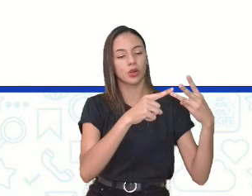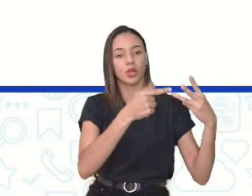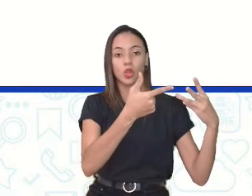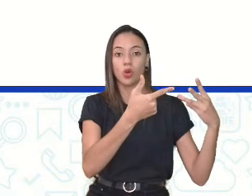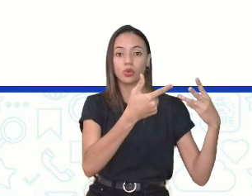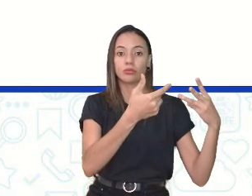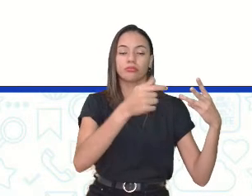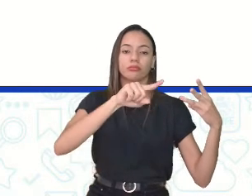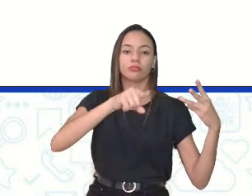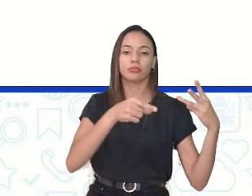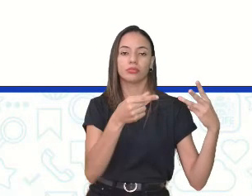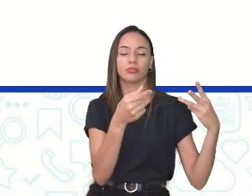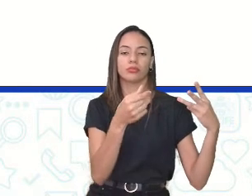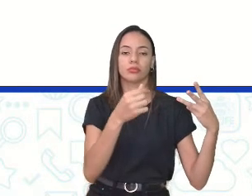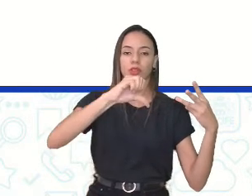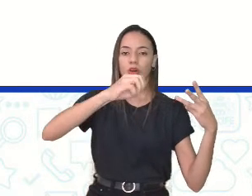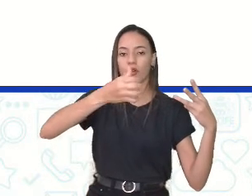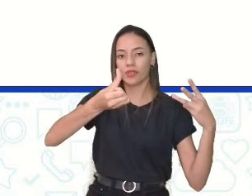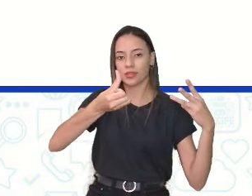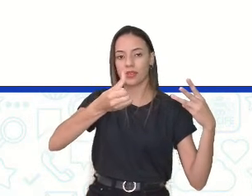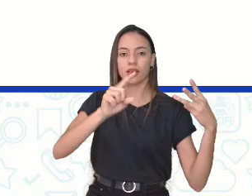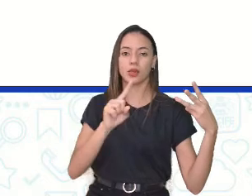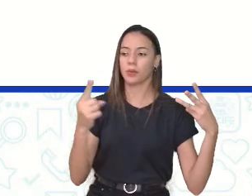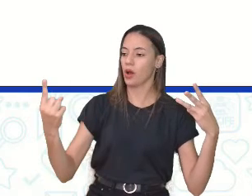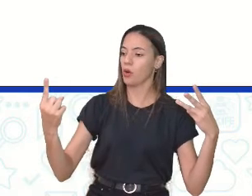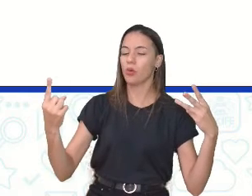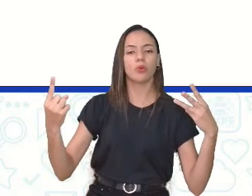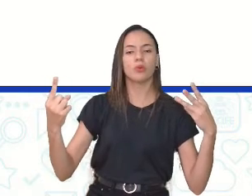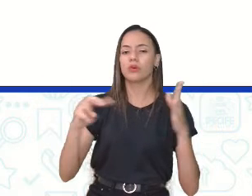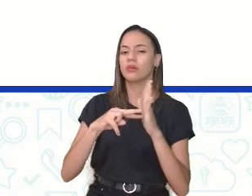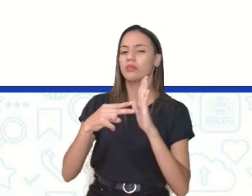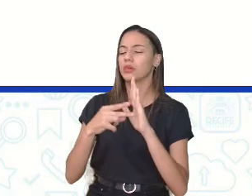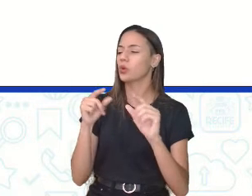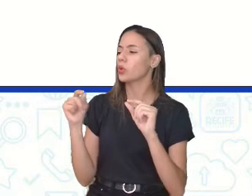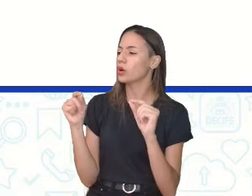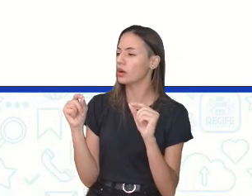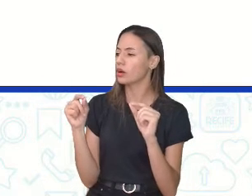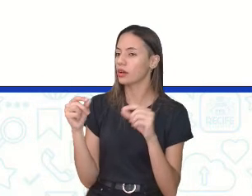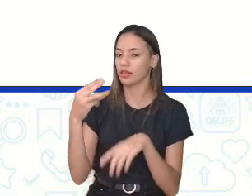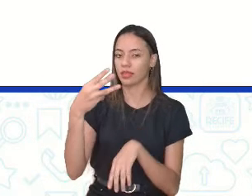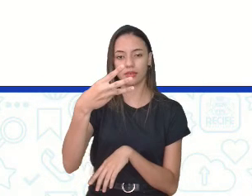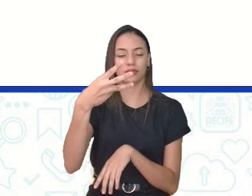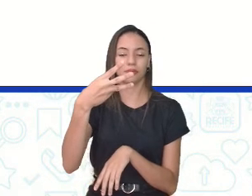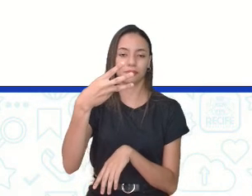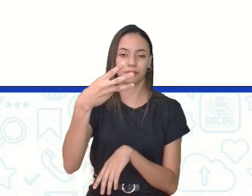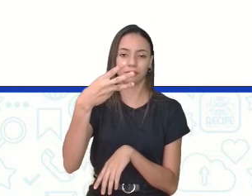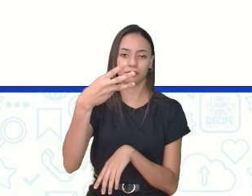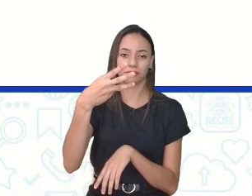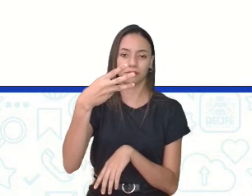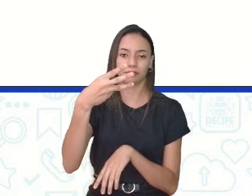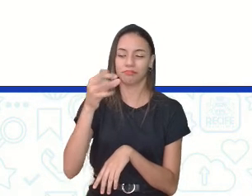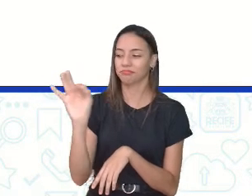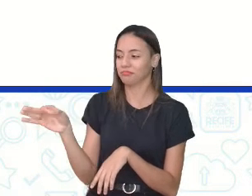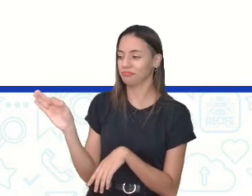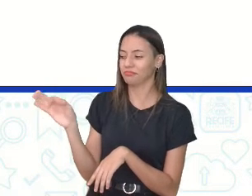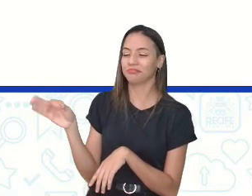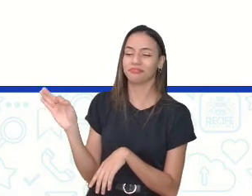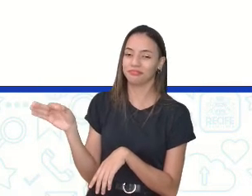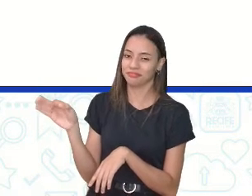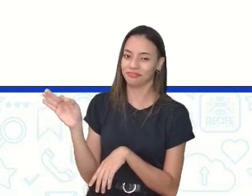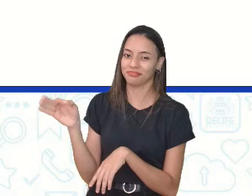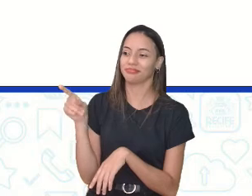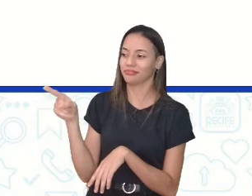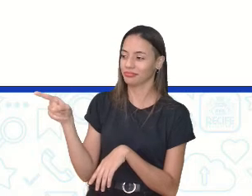1. Esse 2,96 por aproximação é quanto, professora? 3. 3. Olha, professora,